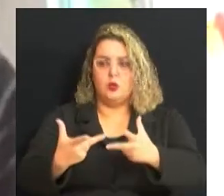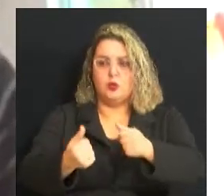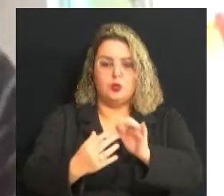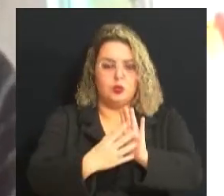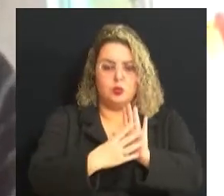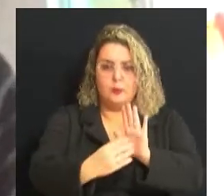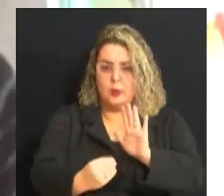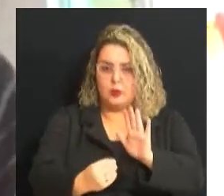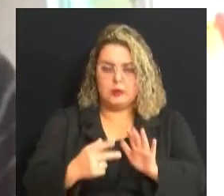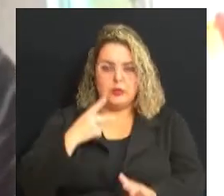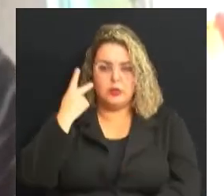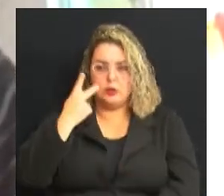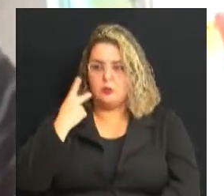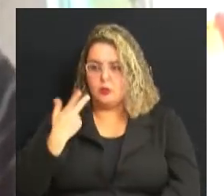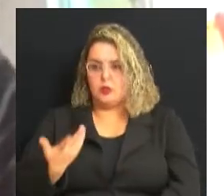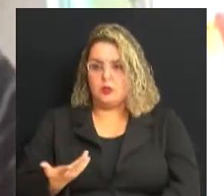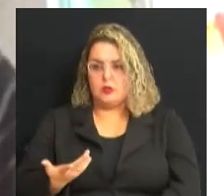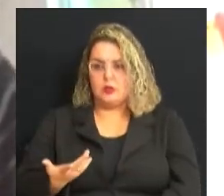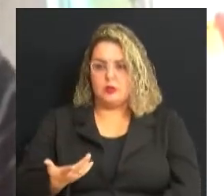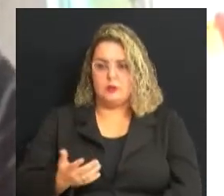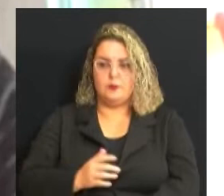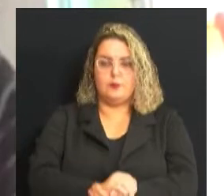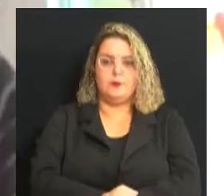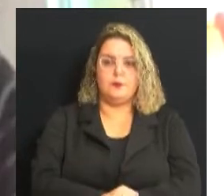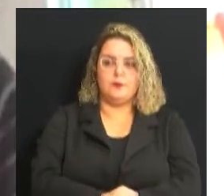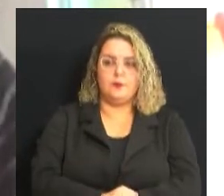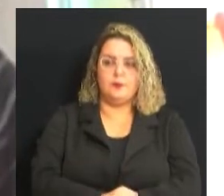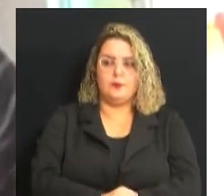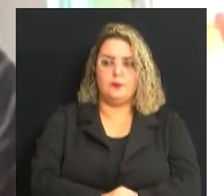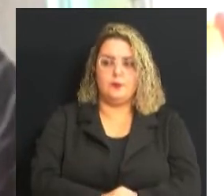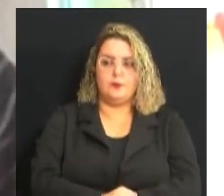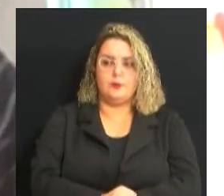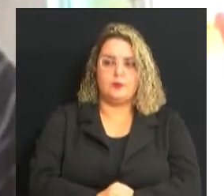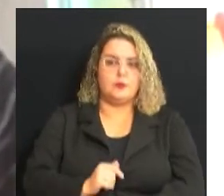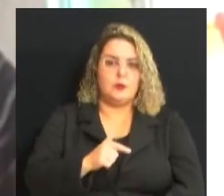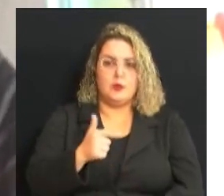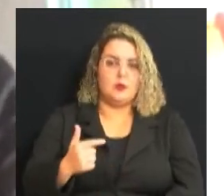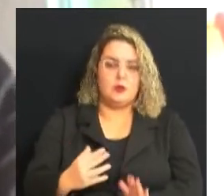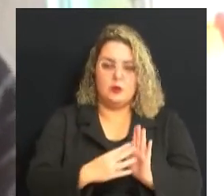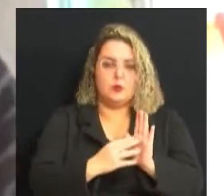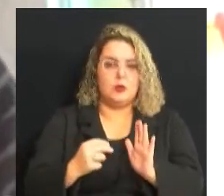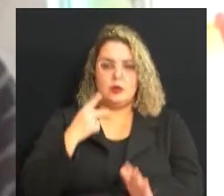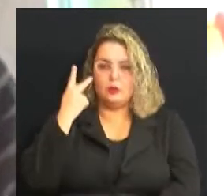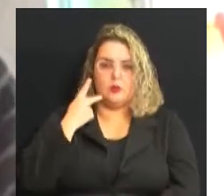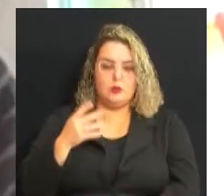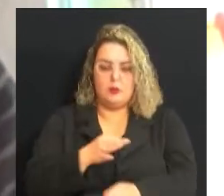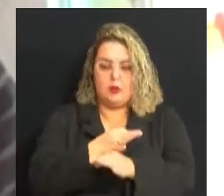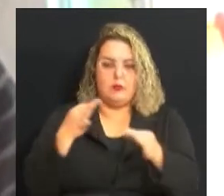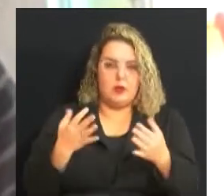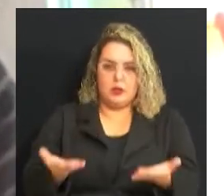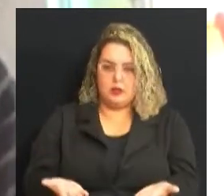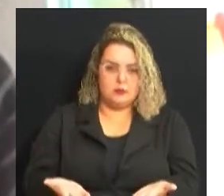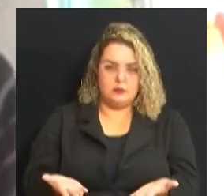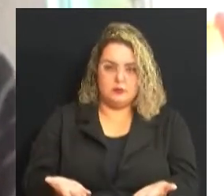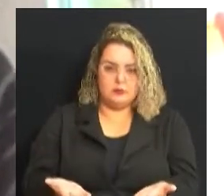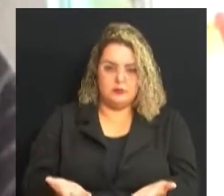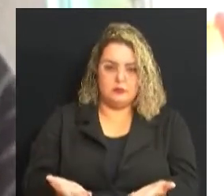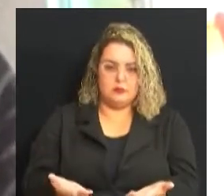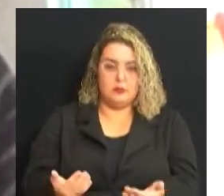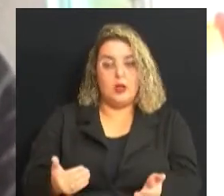Todo modelo político não existe modelo político perfeito